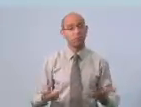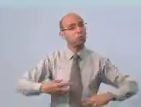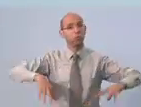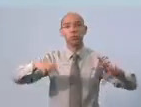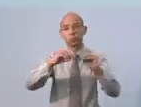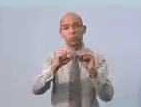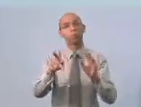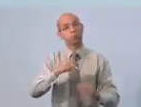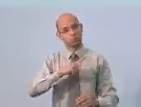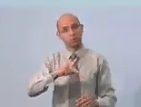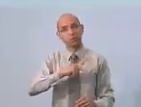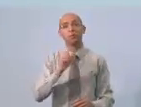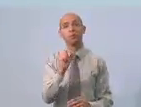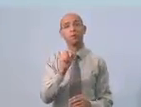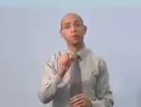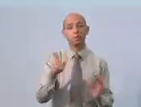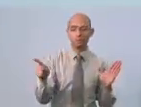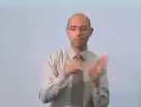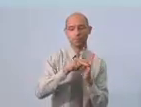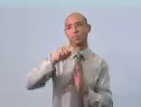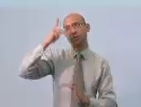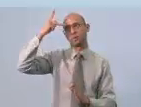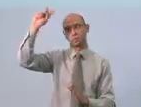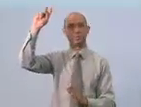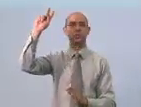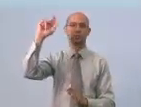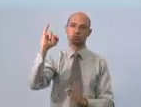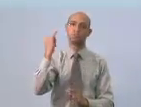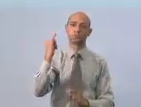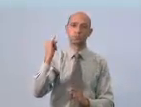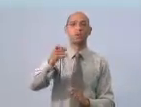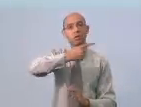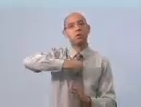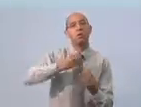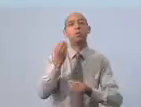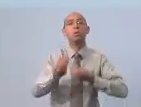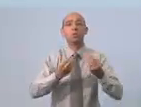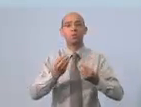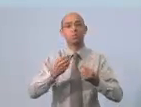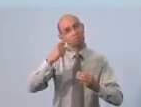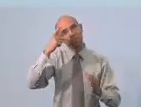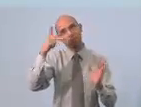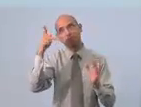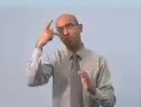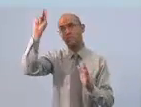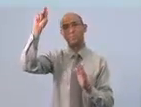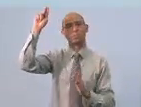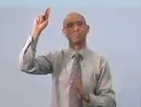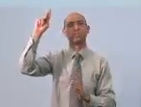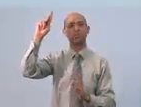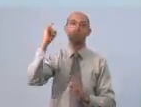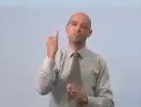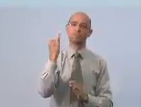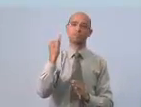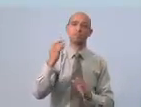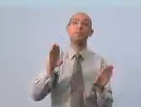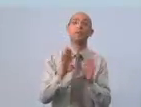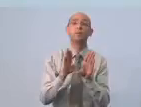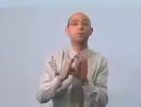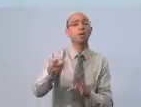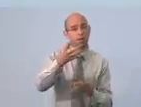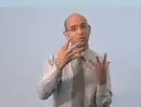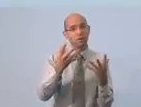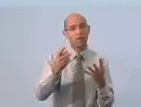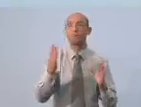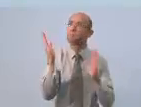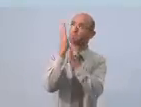temos pertence a Deus. Tudo que nós somos pertence a Deus, e por isso eu quero aqui louvar